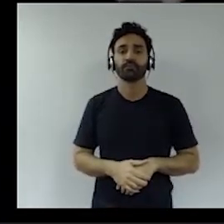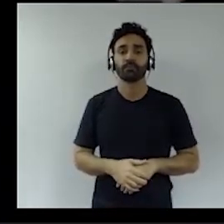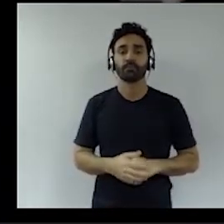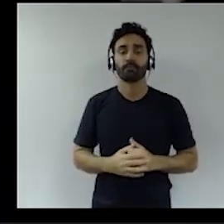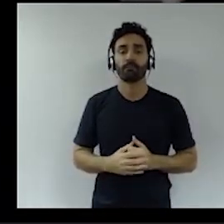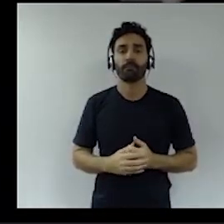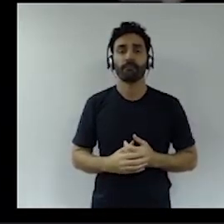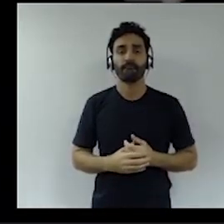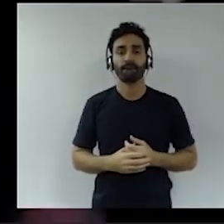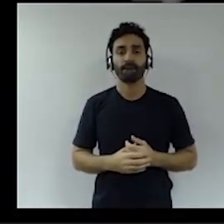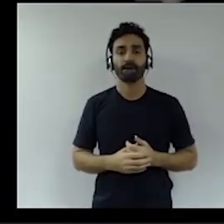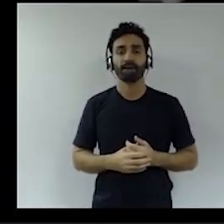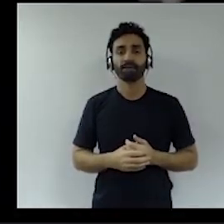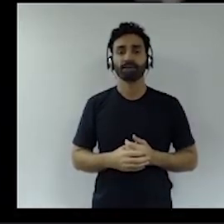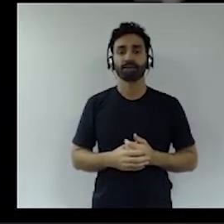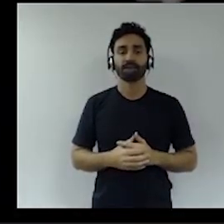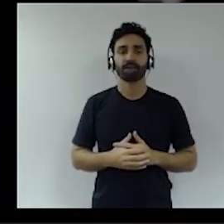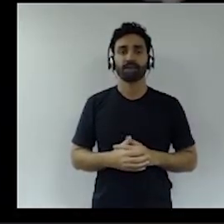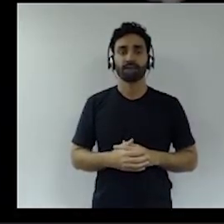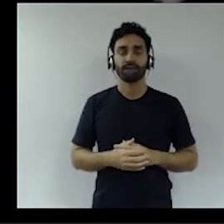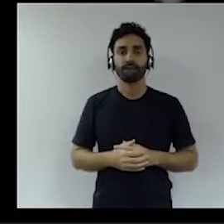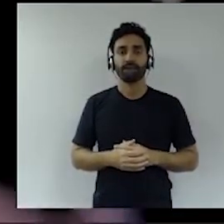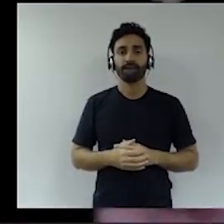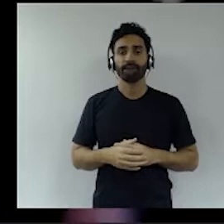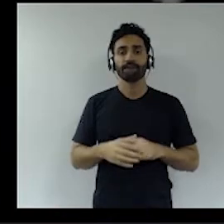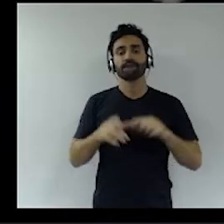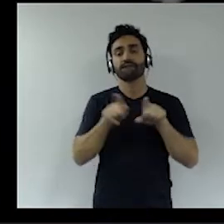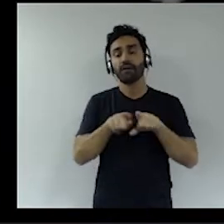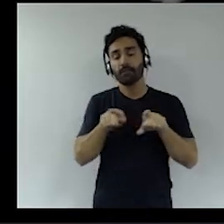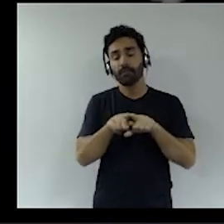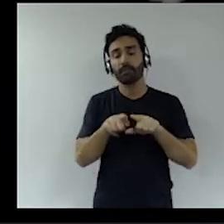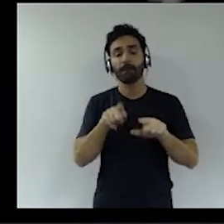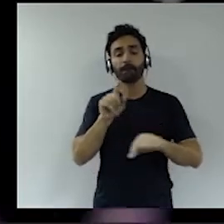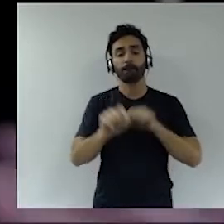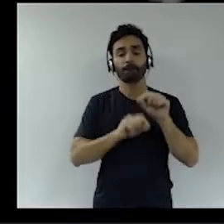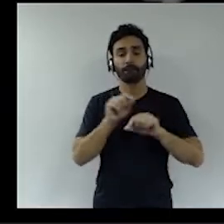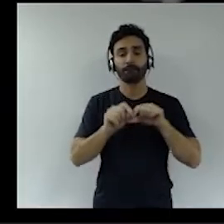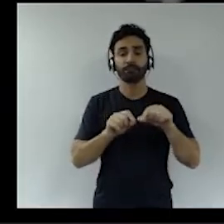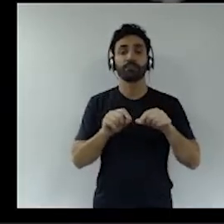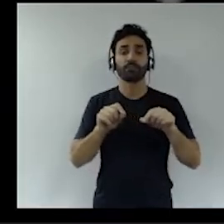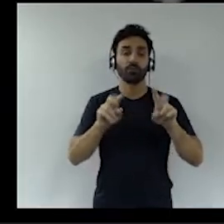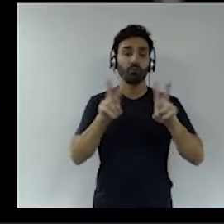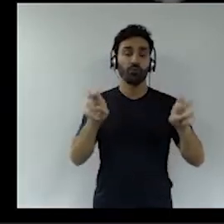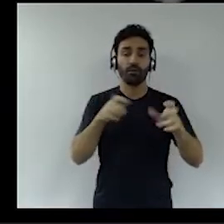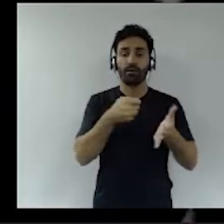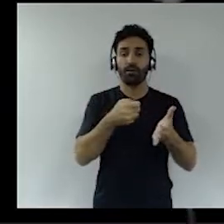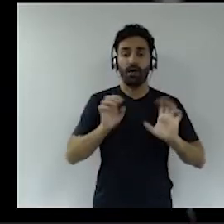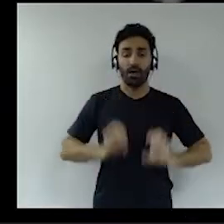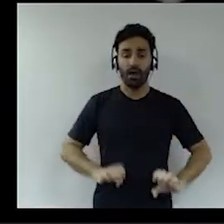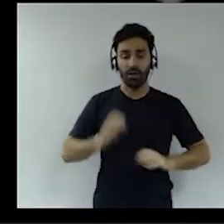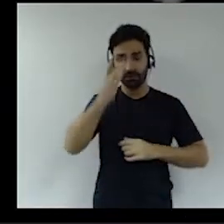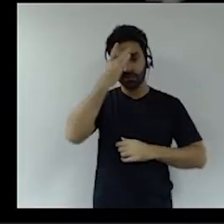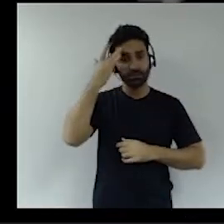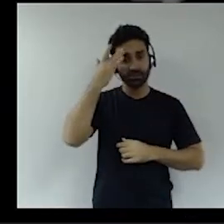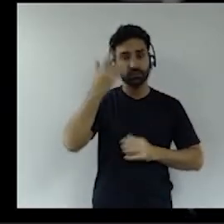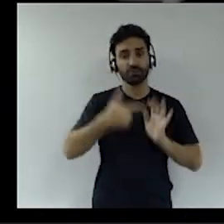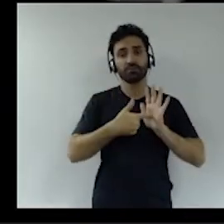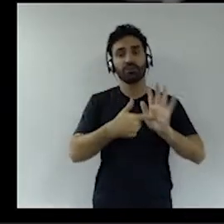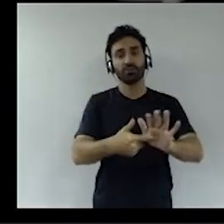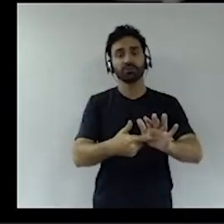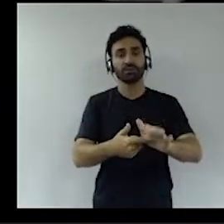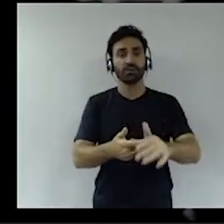né? Chegaram a invocar até questões de ética, de obrigar as pessoas a exibirem os braços para